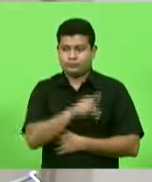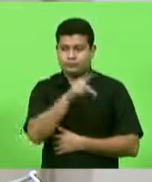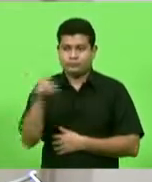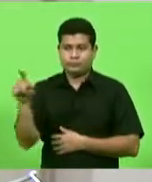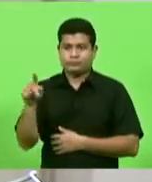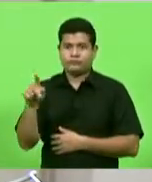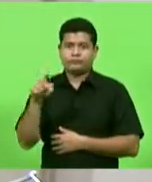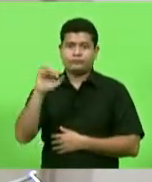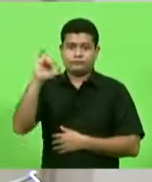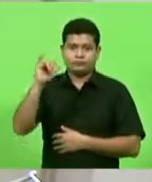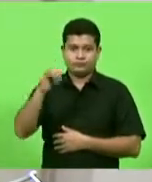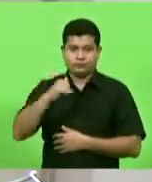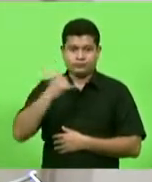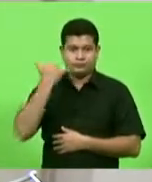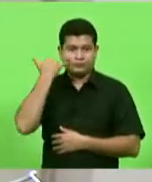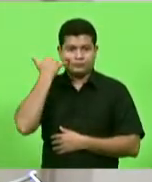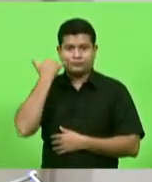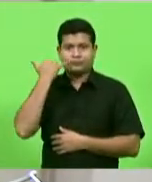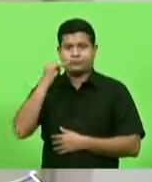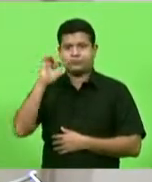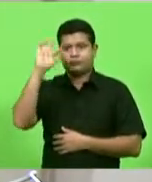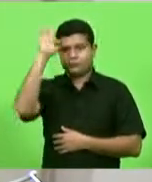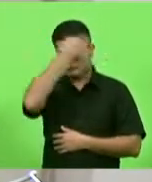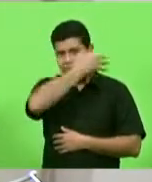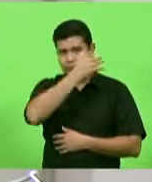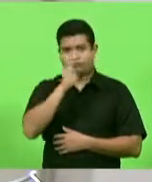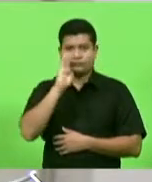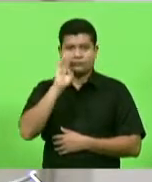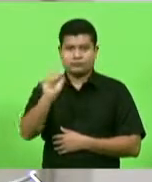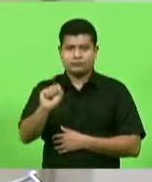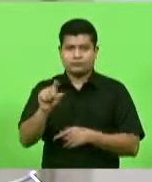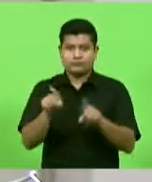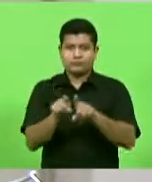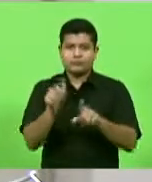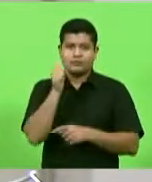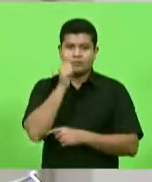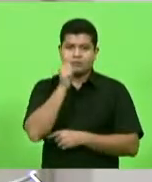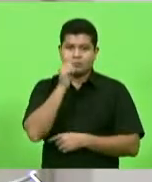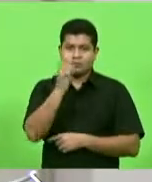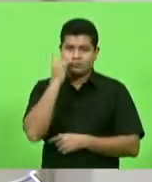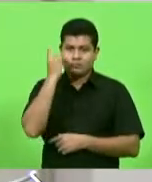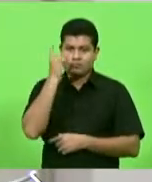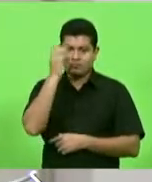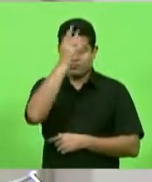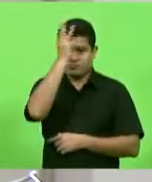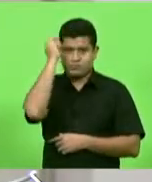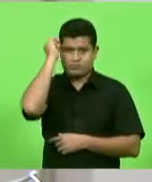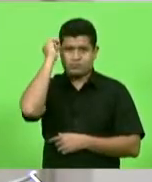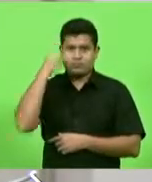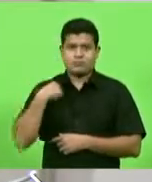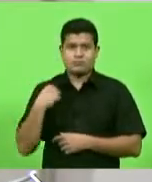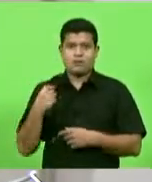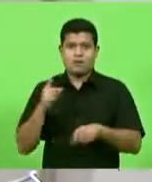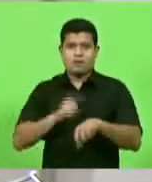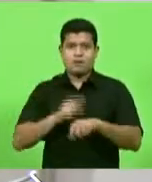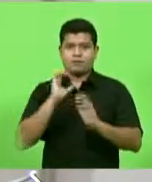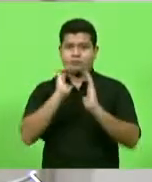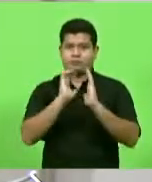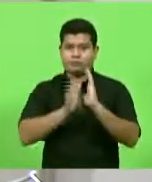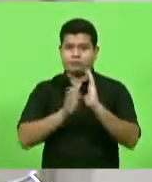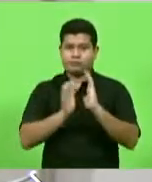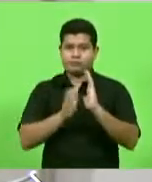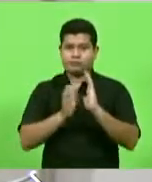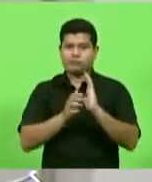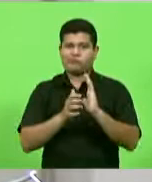Baldeceira, Gessé Lopes, Fabiano da Luz, Bruno Souza e a senhora deputada Luciane Carminati. Grande expediente. Neste